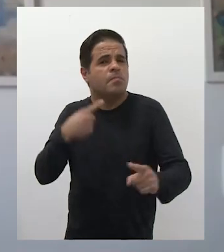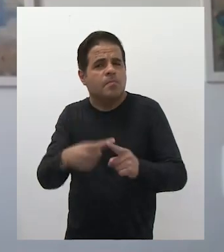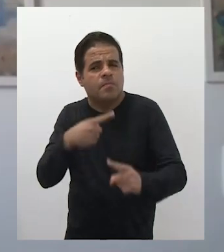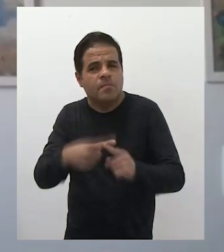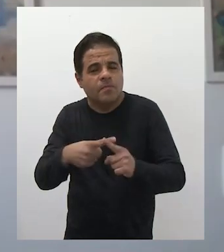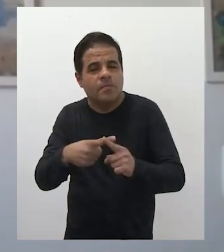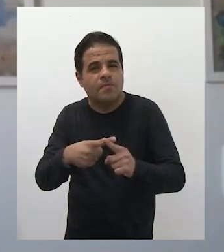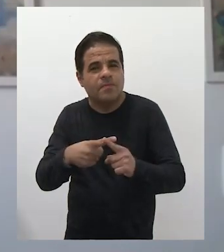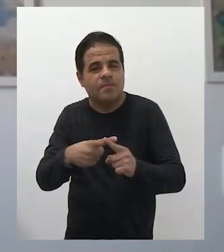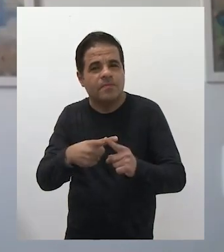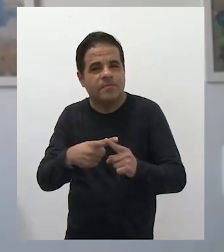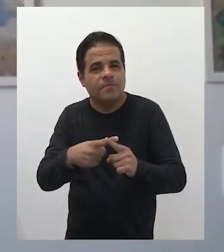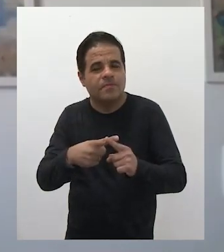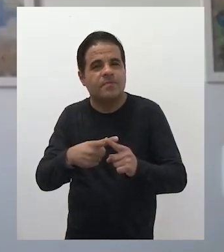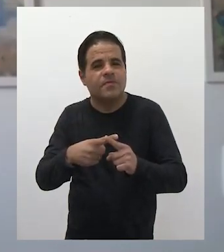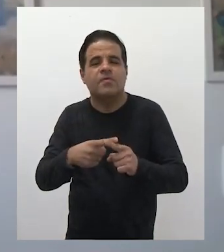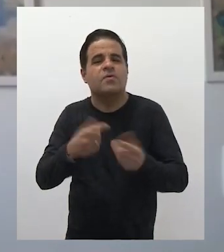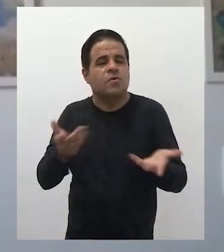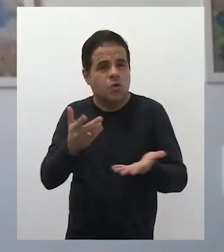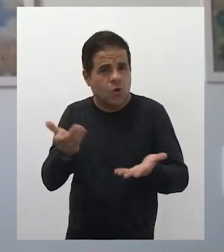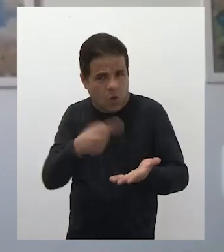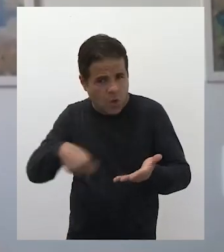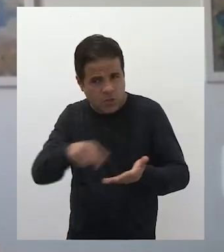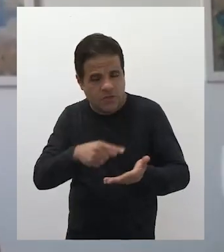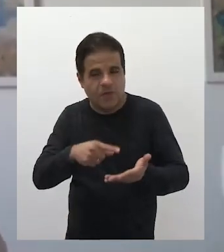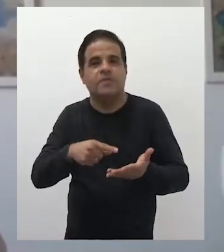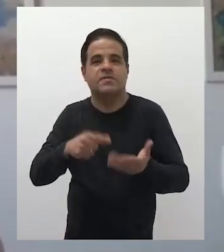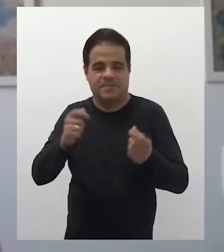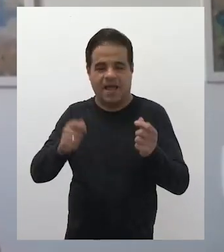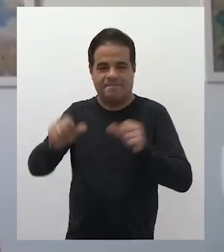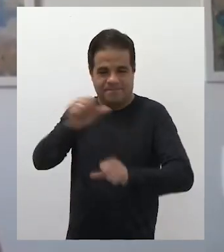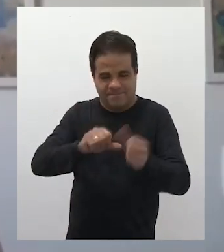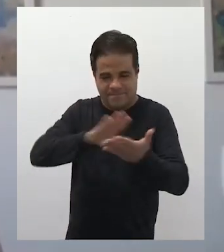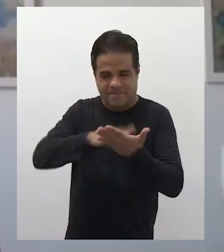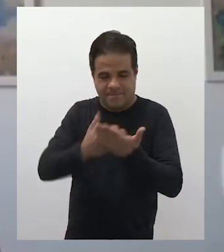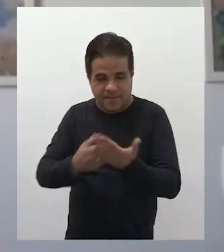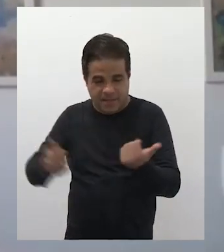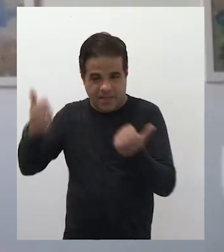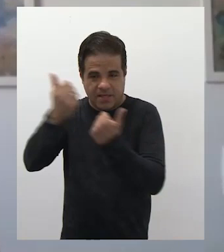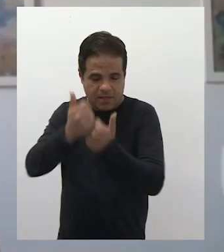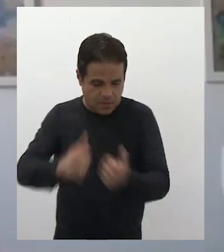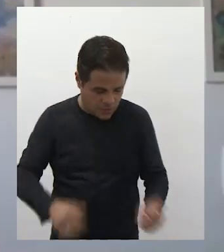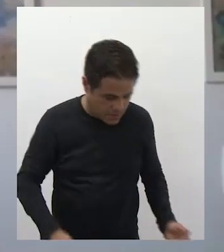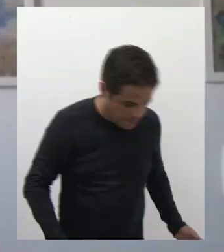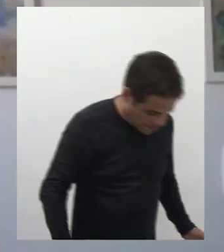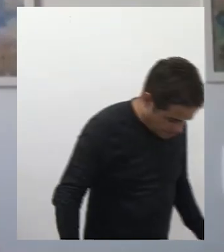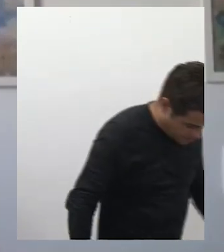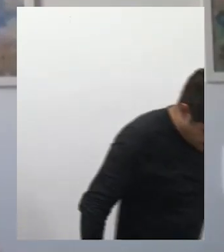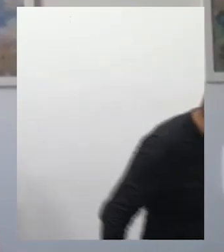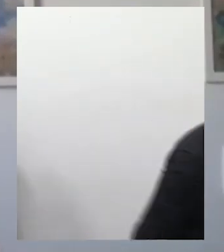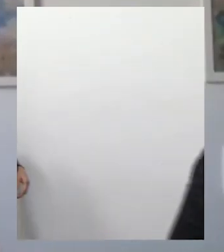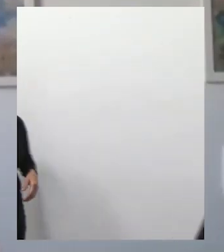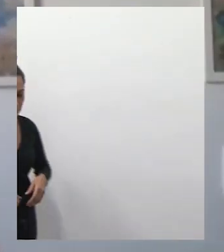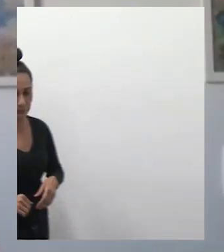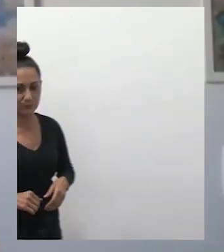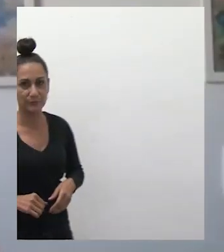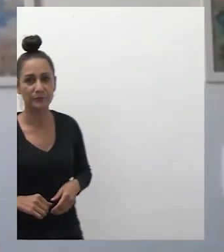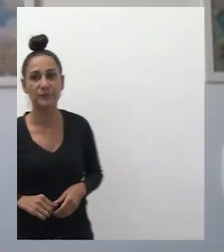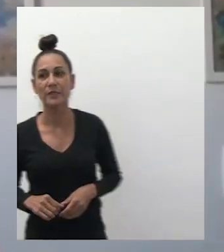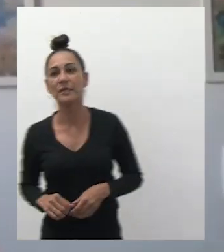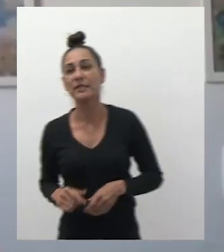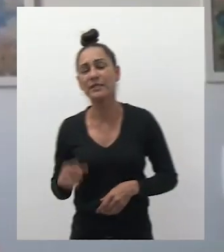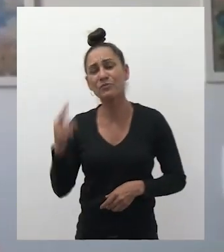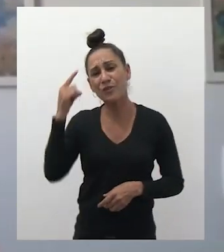quê? Hoje, assim, nós estamos num lugar, eu ouvi isso algumas vezes, e